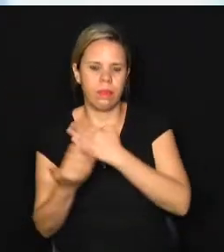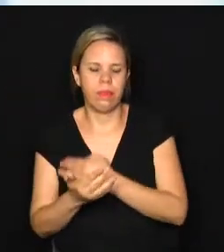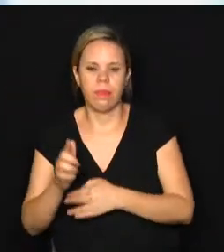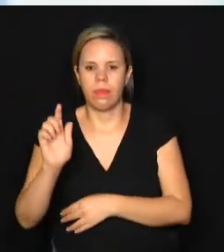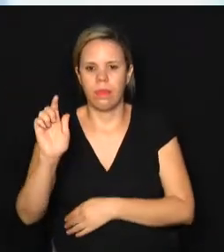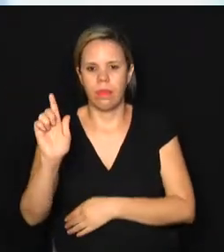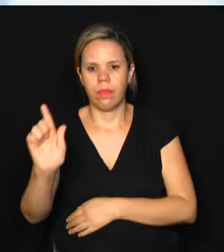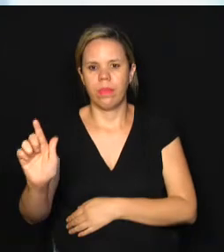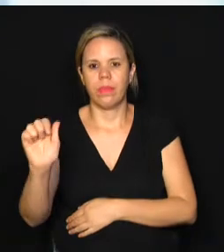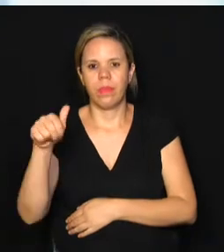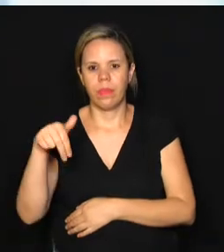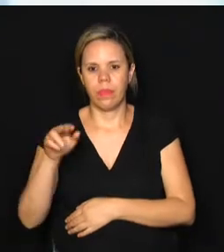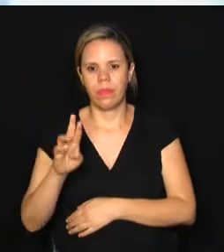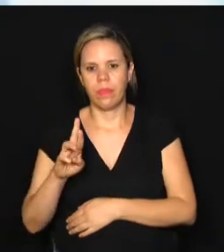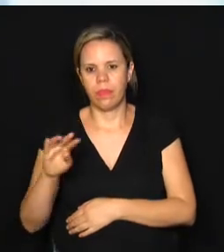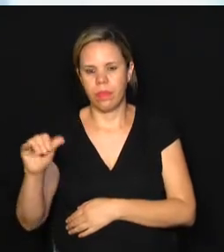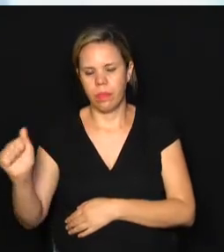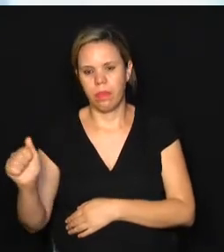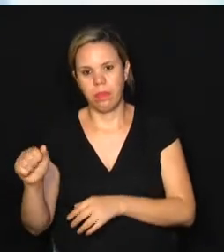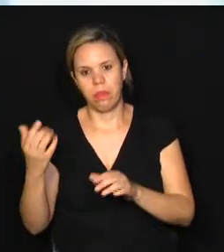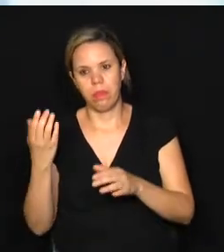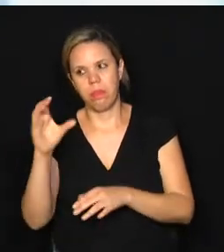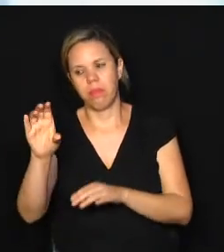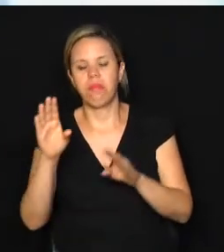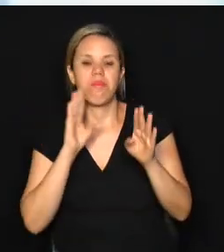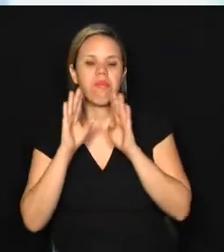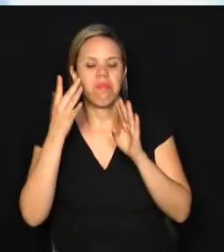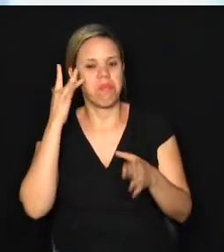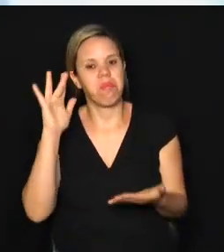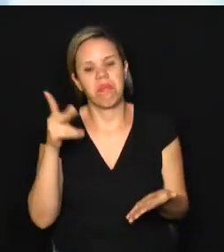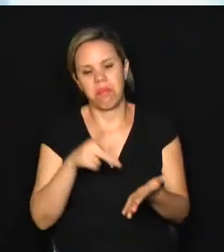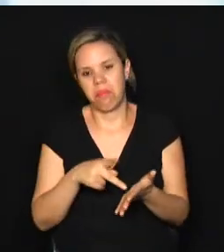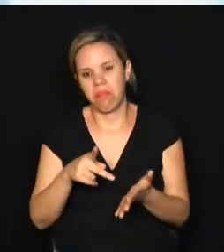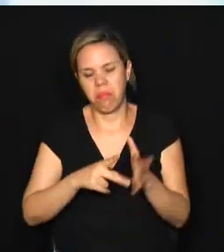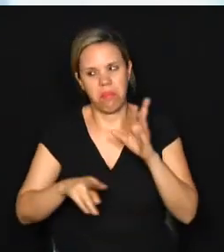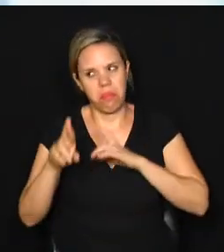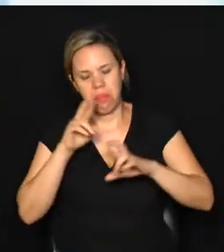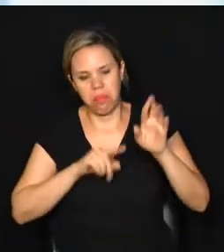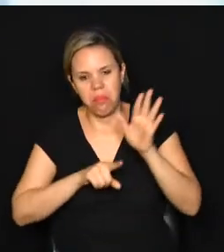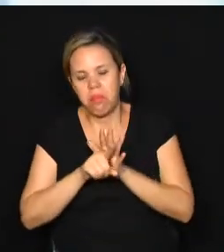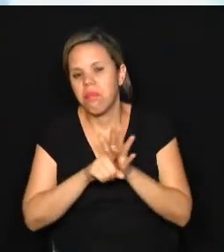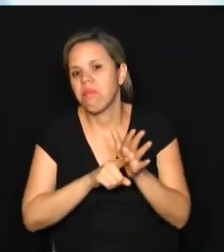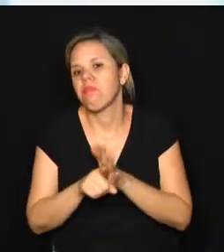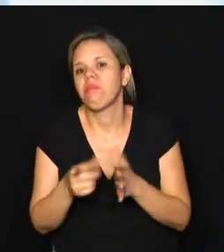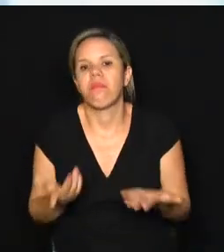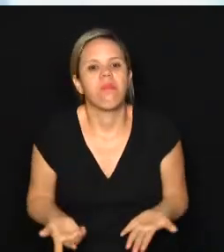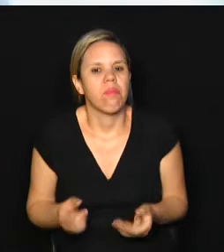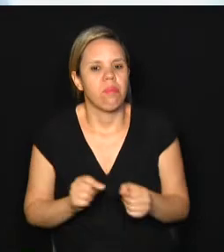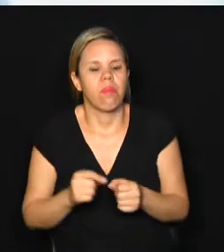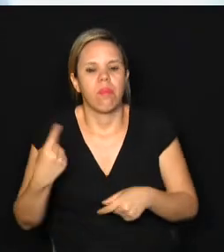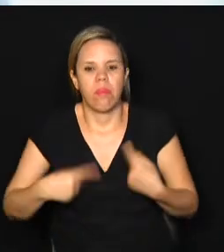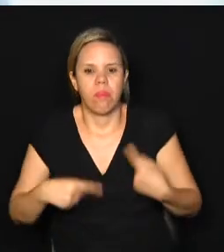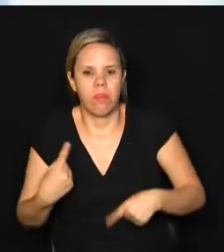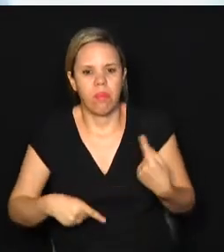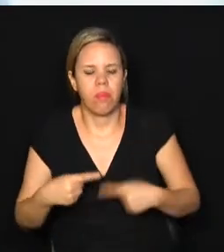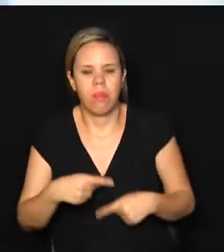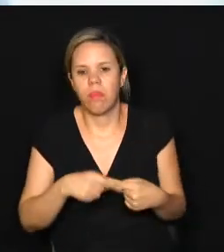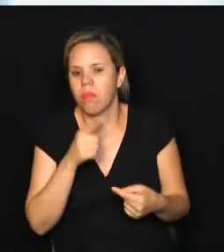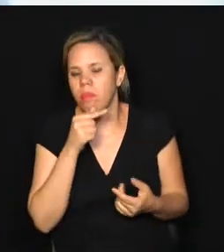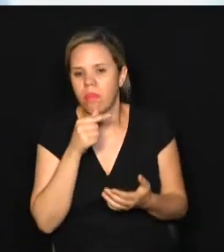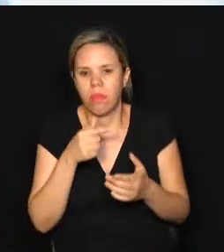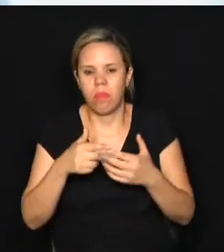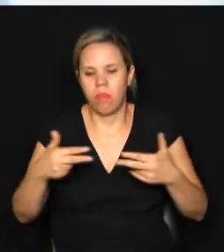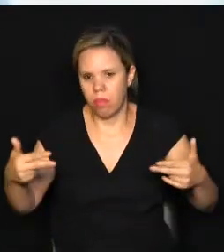ainda se é verdade ou não, porque foi uma postagem do Facebook, mas a gente está averiguando, né? Então a gente faz esse debate sobre a água num